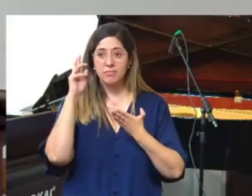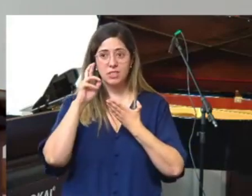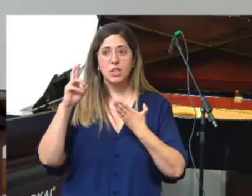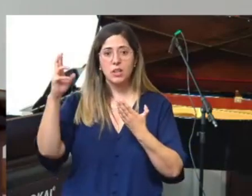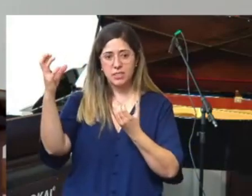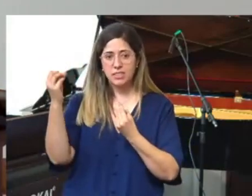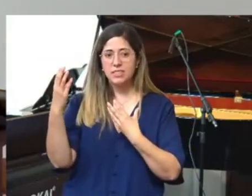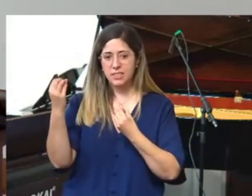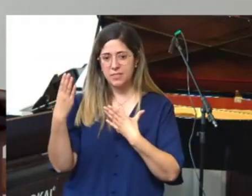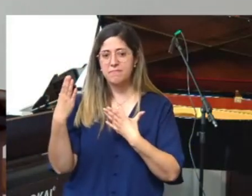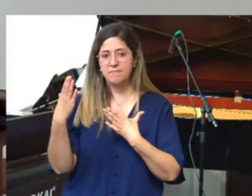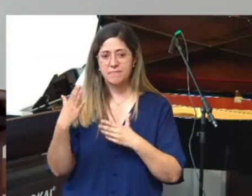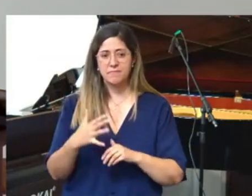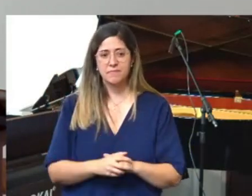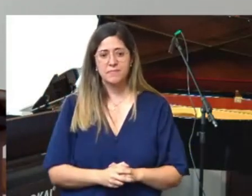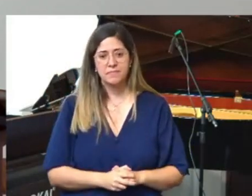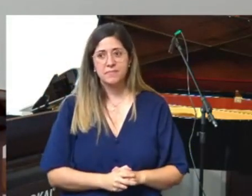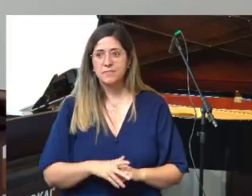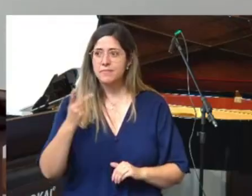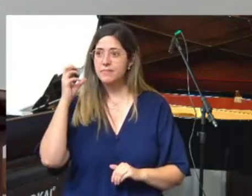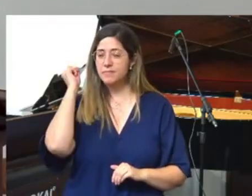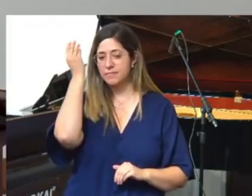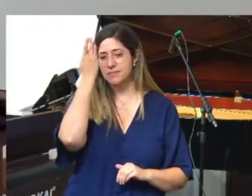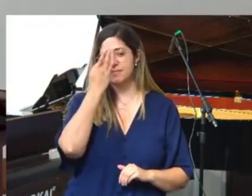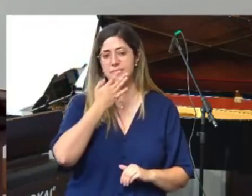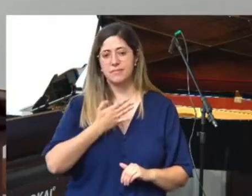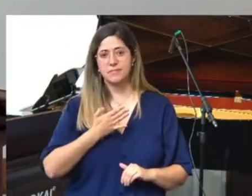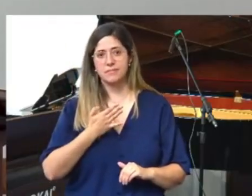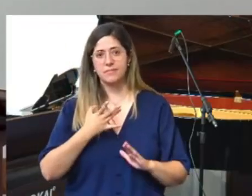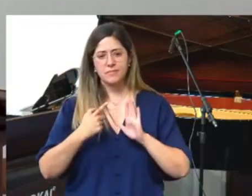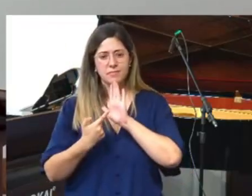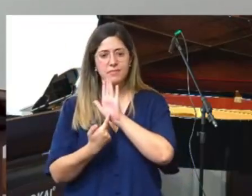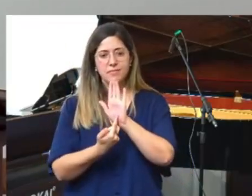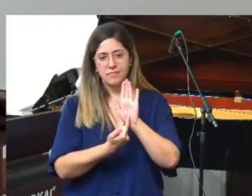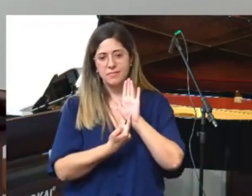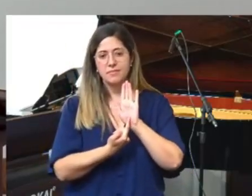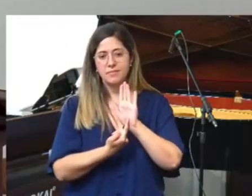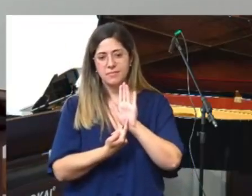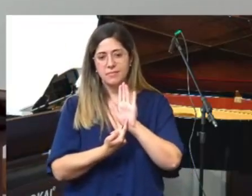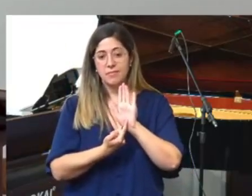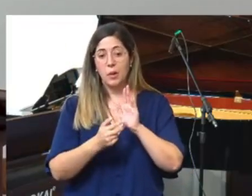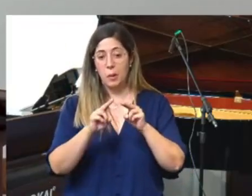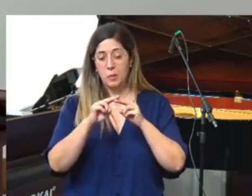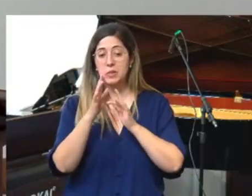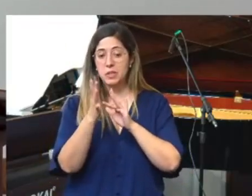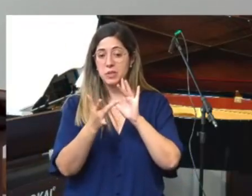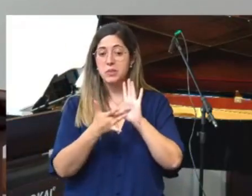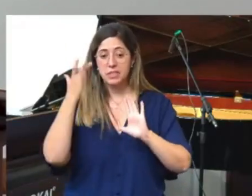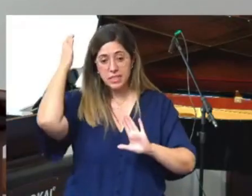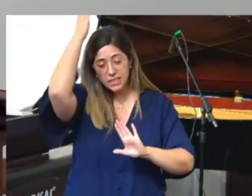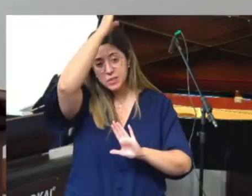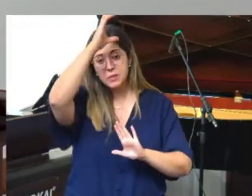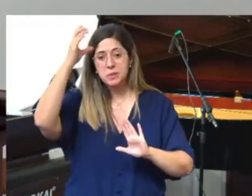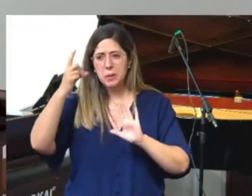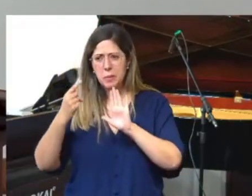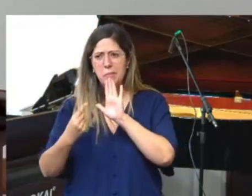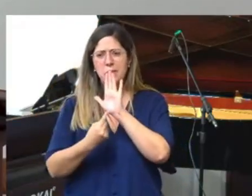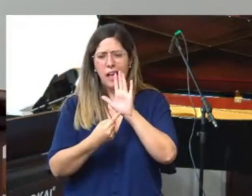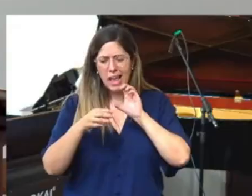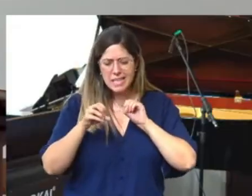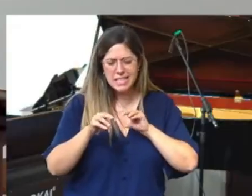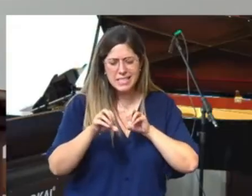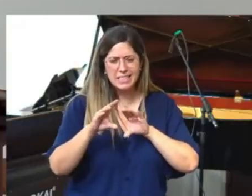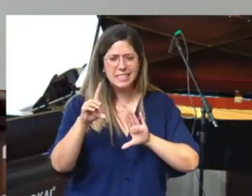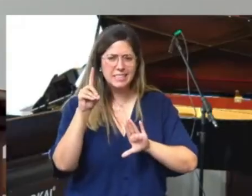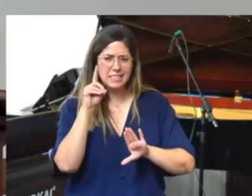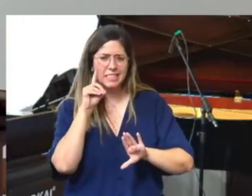nos dá da sua graça, que foi manifesta em Cristo, que nos educa a